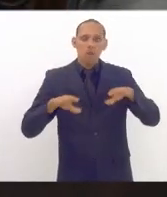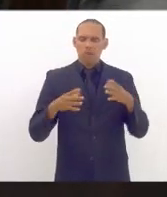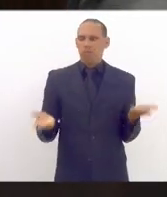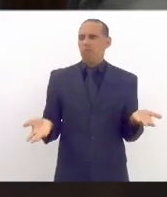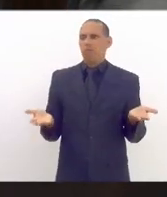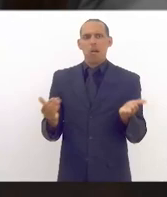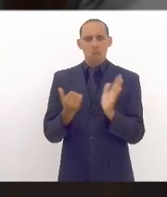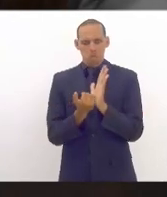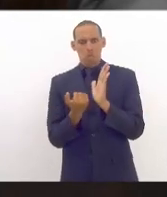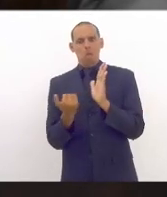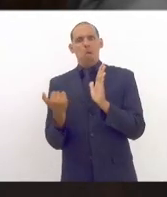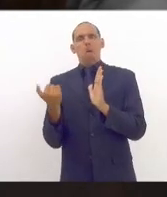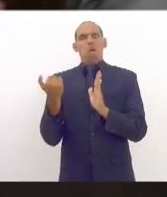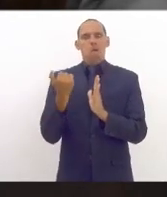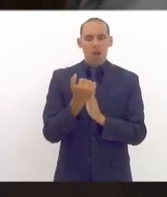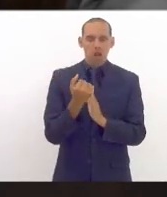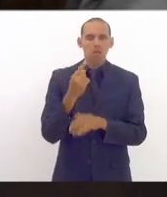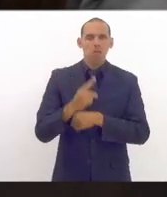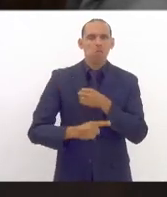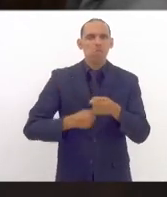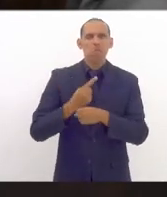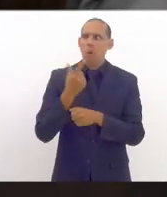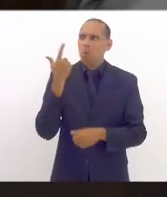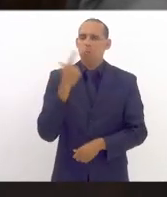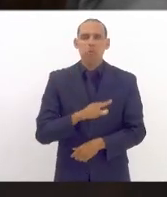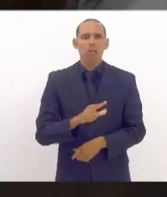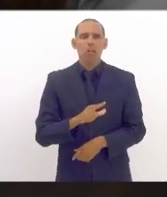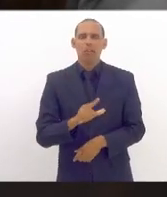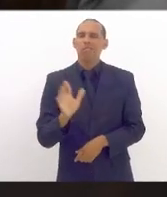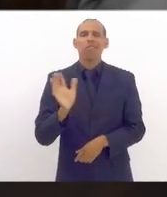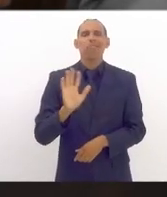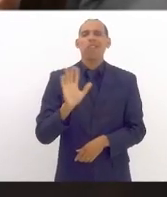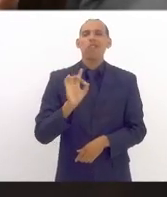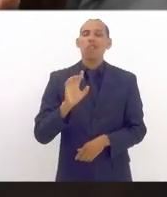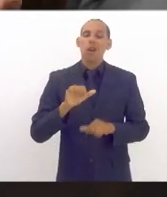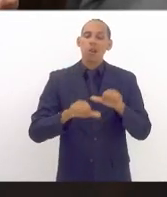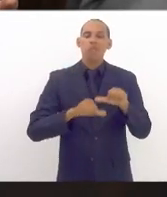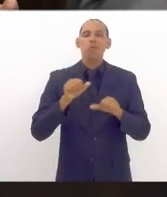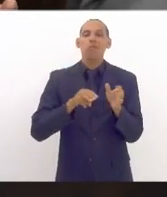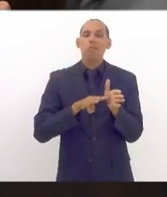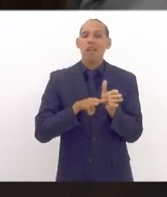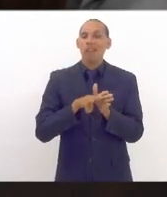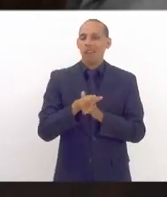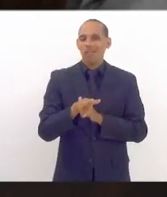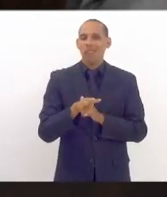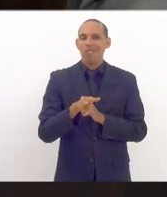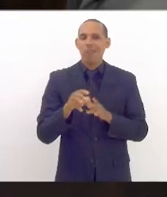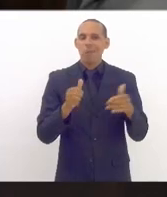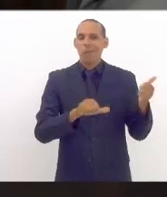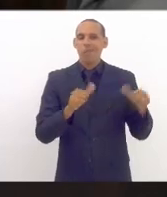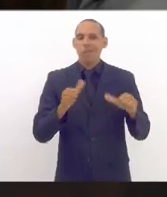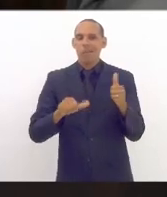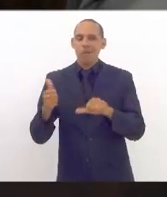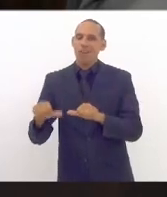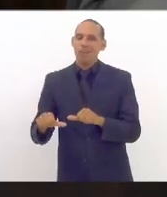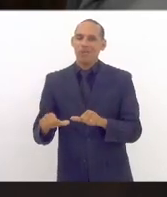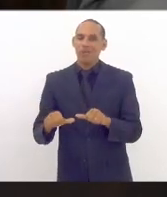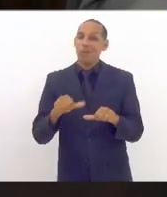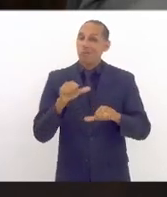ué cresceu isso tudo em um ano não mudou-se a metodologia de avaliação